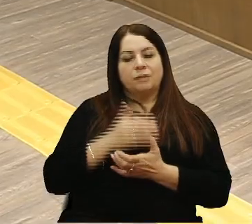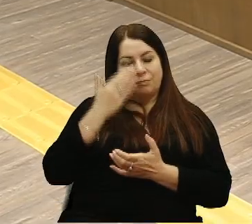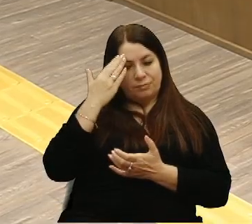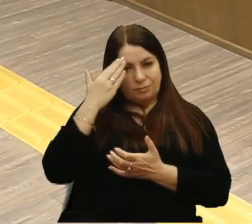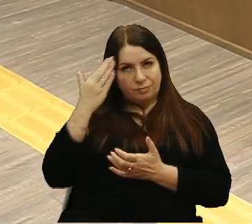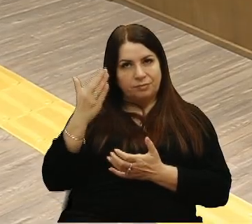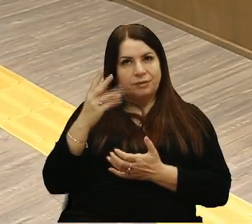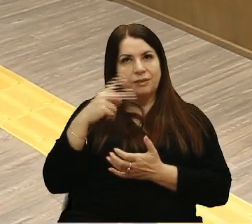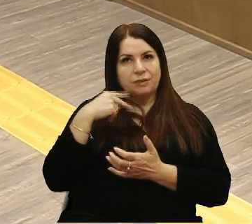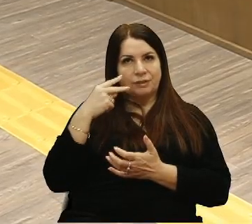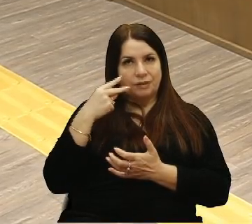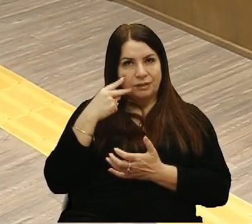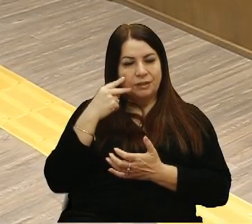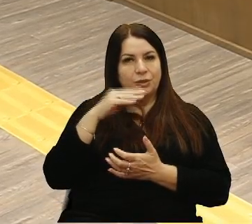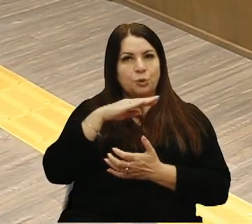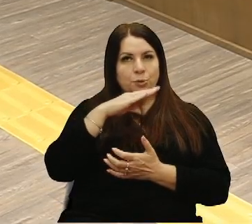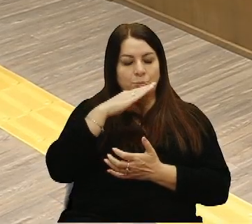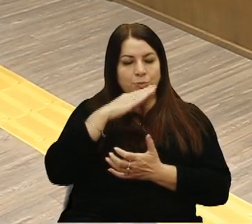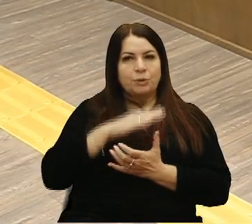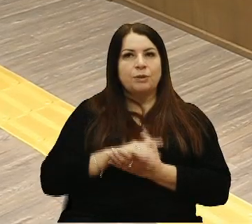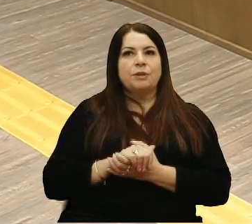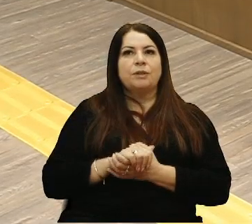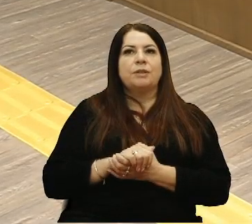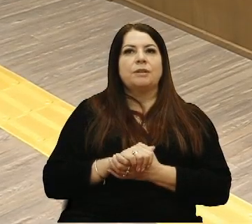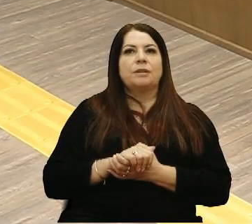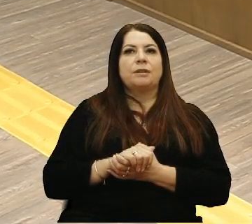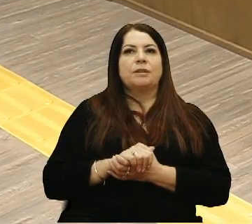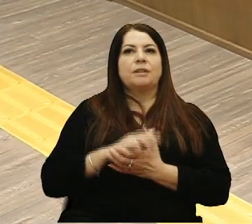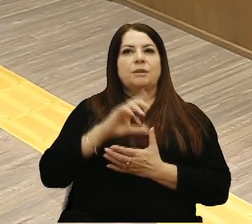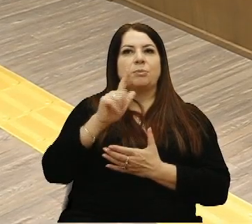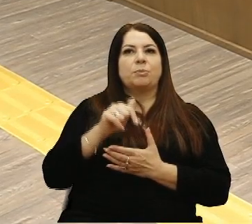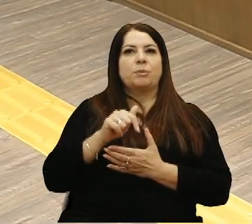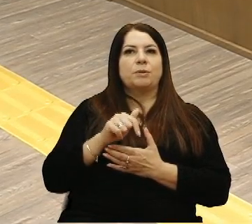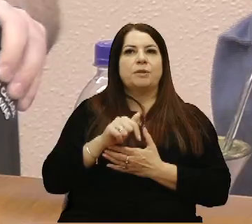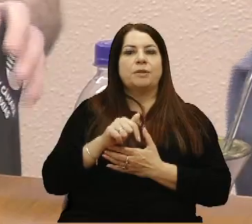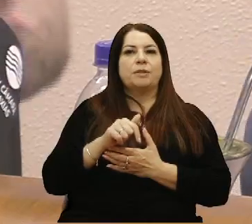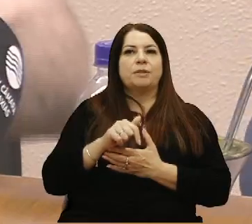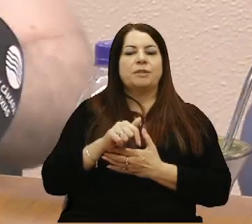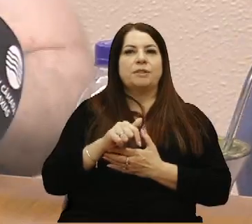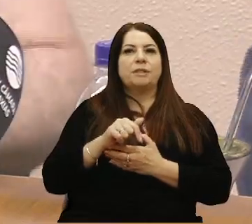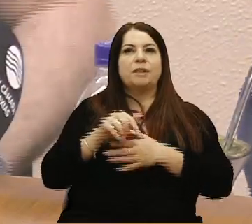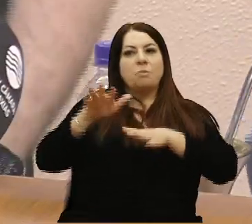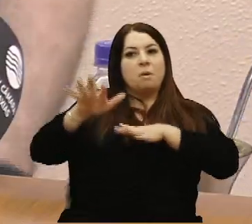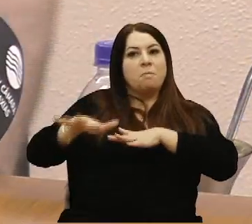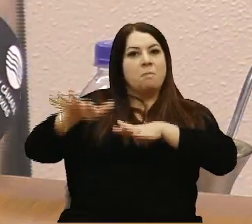Obrigado, vereador Bortola. Logo mais marcha para Exu, né? Vamos organizar esses eventos.